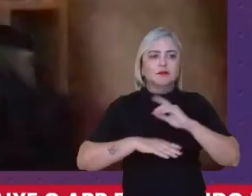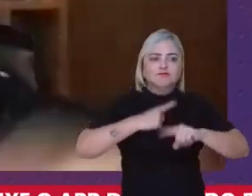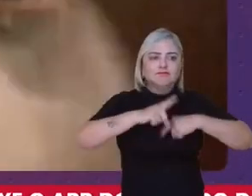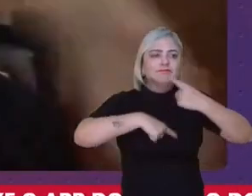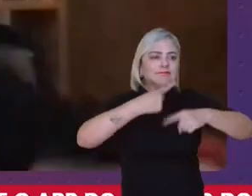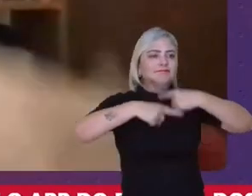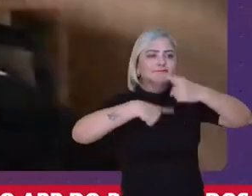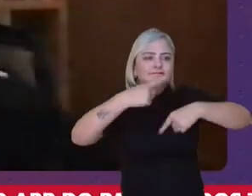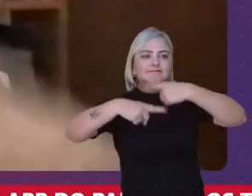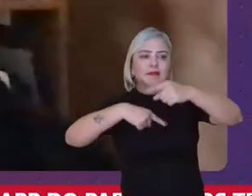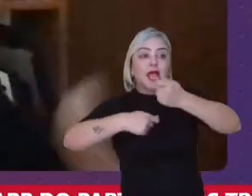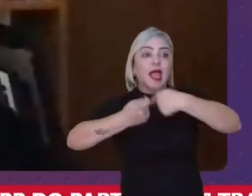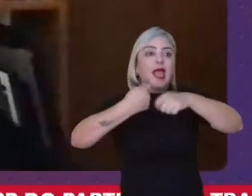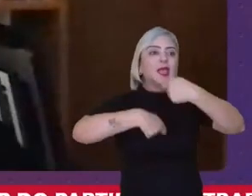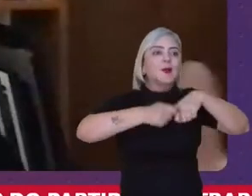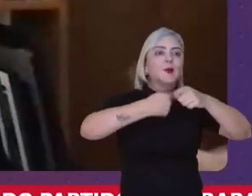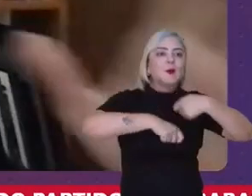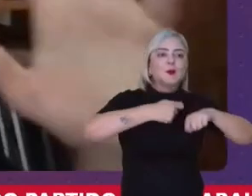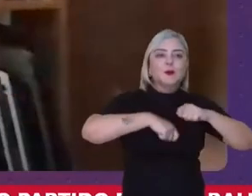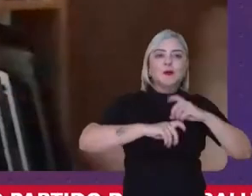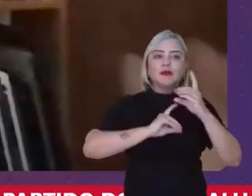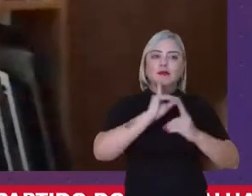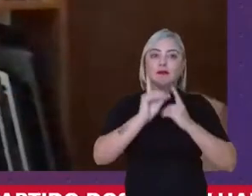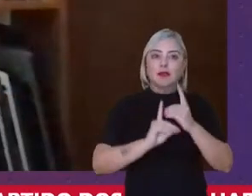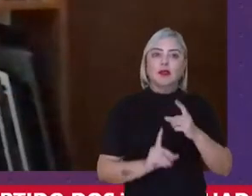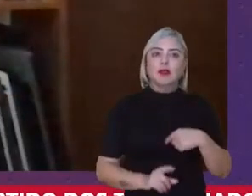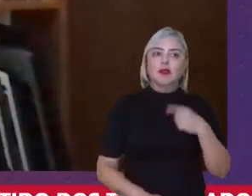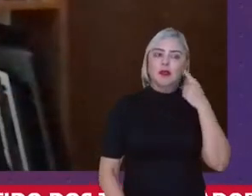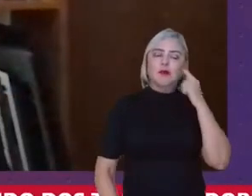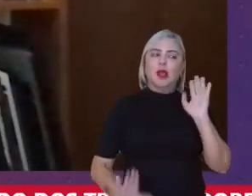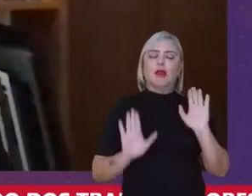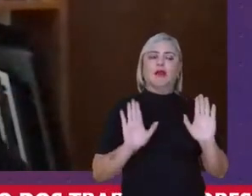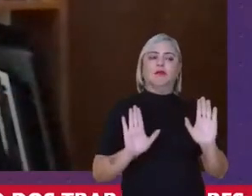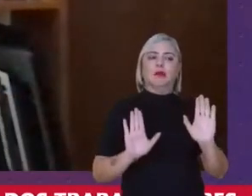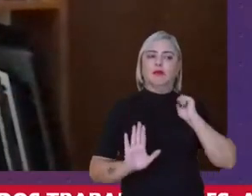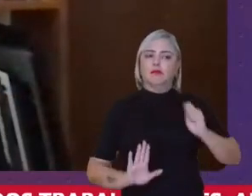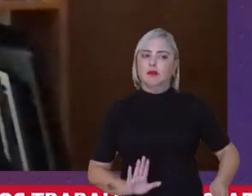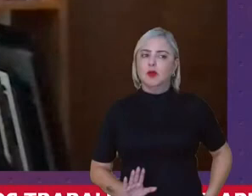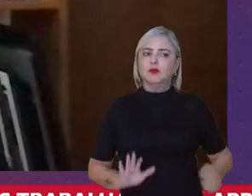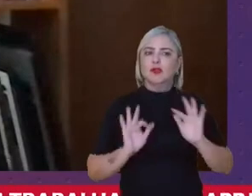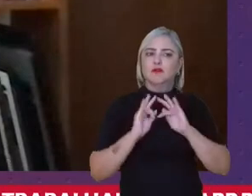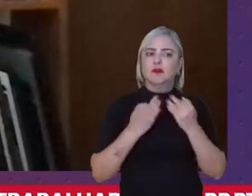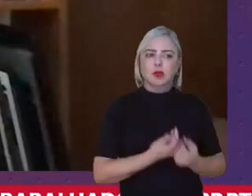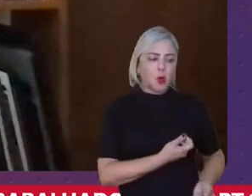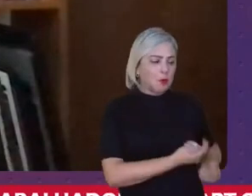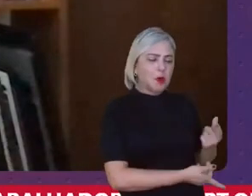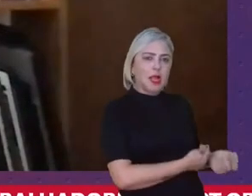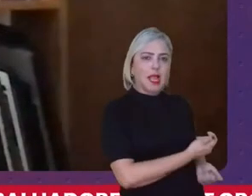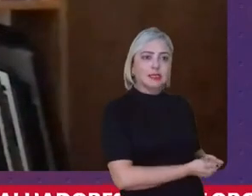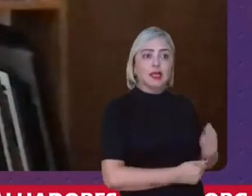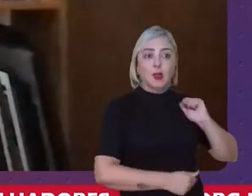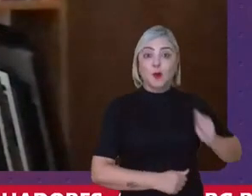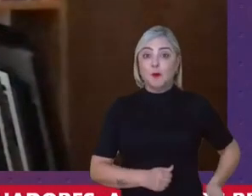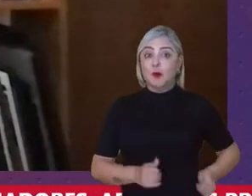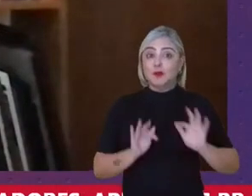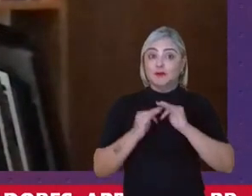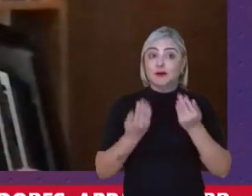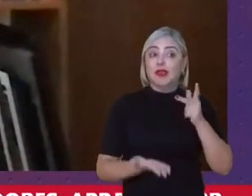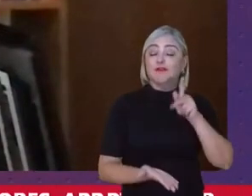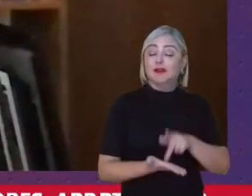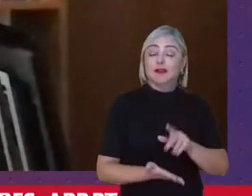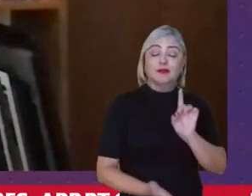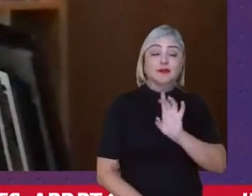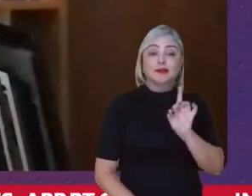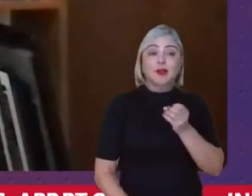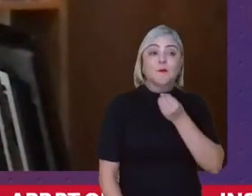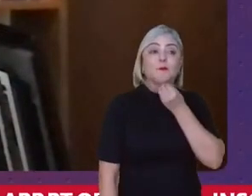isso faz a economia se dinamizar. Então, nós temos que parar de pensar o Bolsa Família como um gasto. O Bolsa Família, na verdade, não é